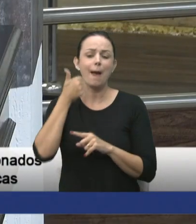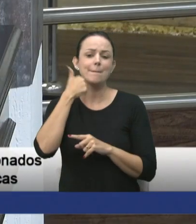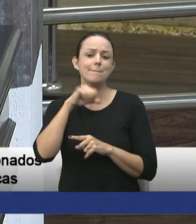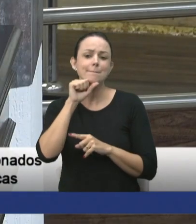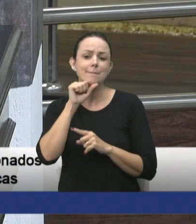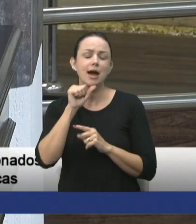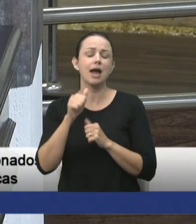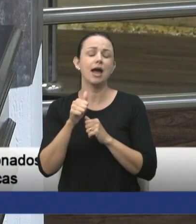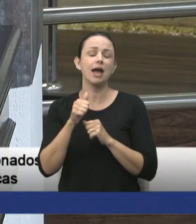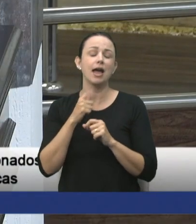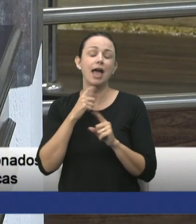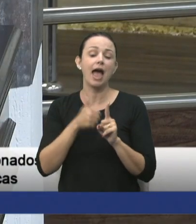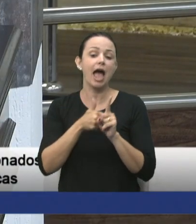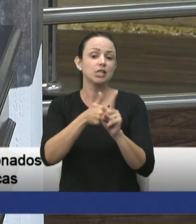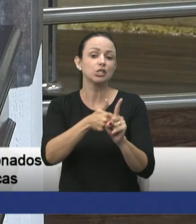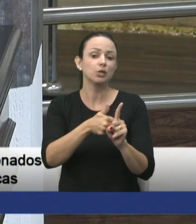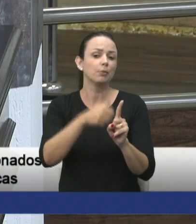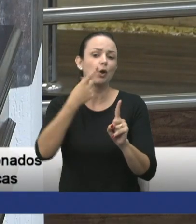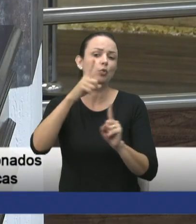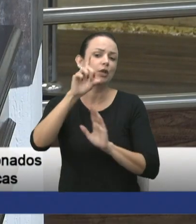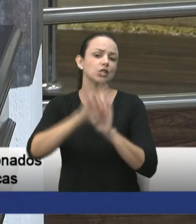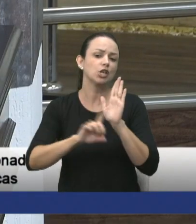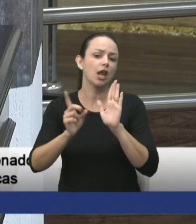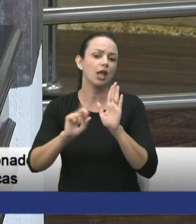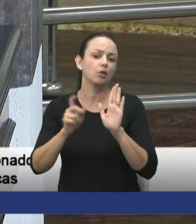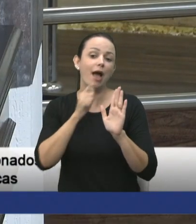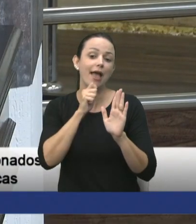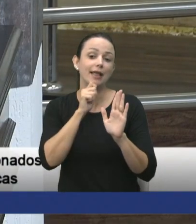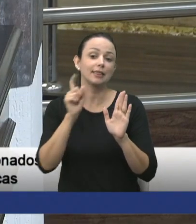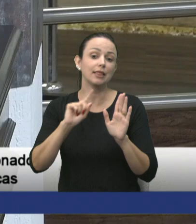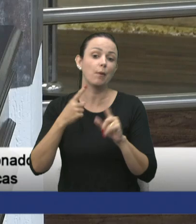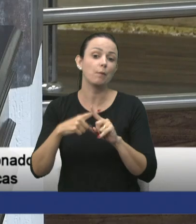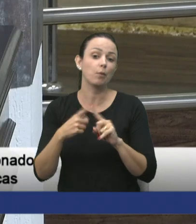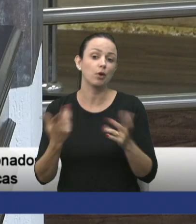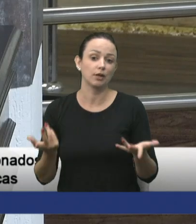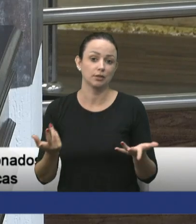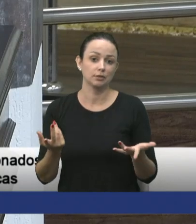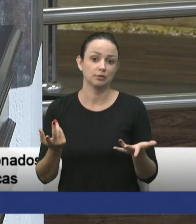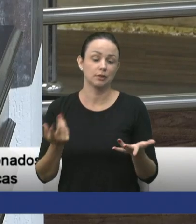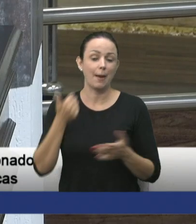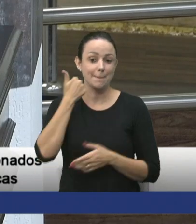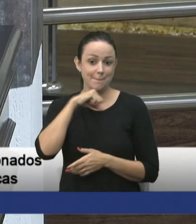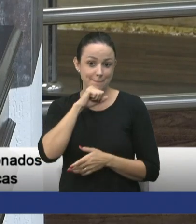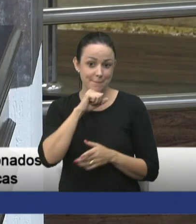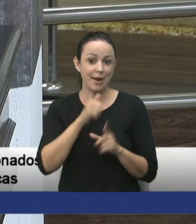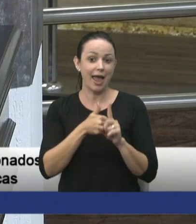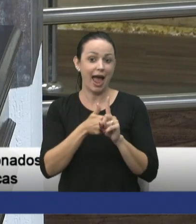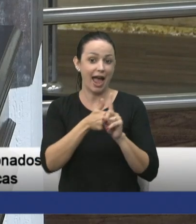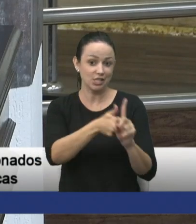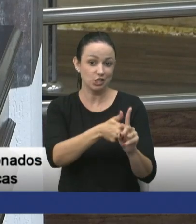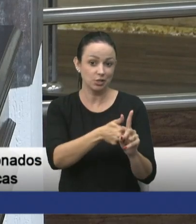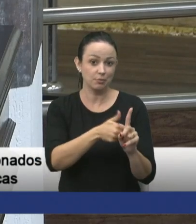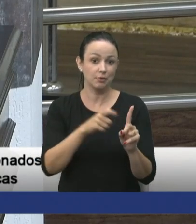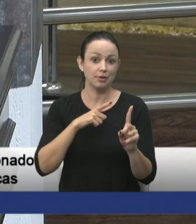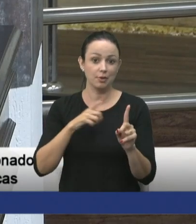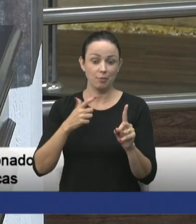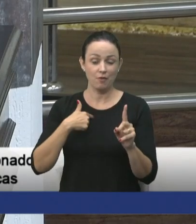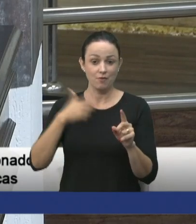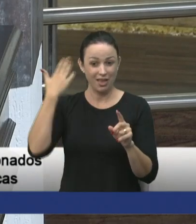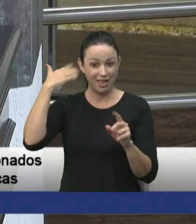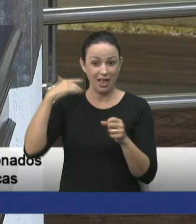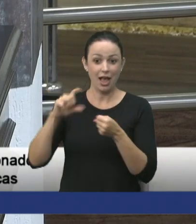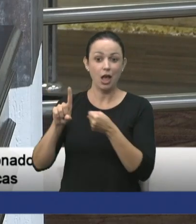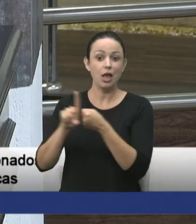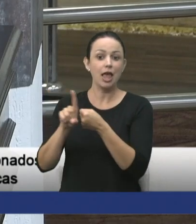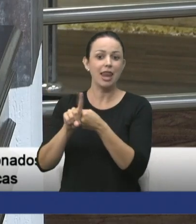esse direito ainda? Né? A mãe atípica se depara com muitas coisas. O meu filho era nível 1 de suporte, nem era para ele